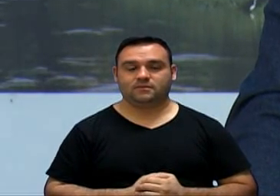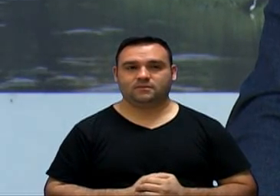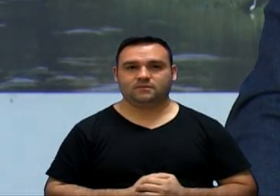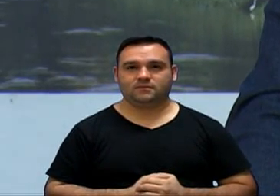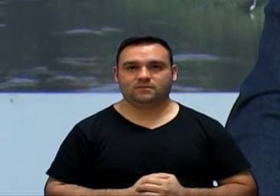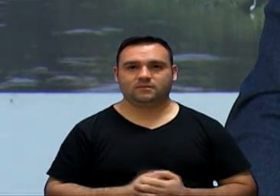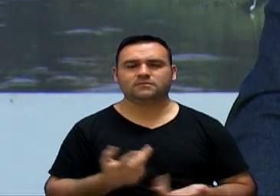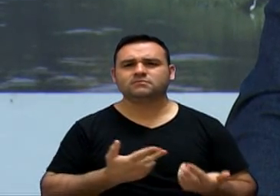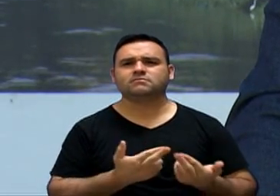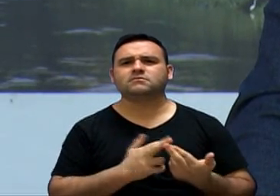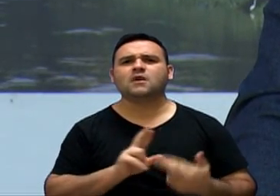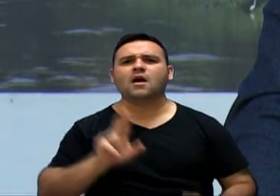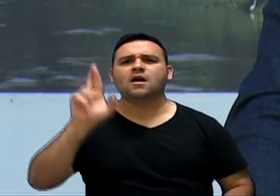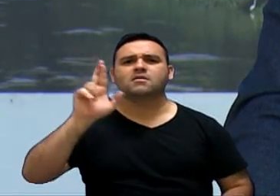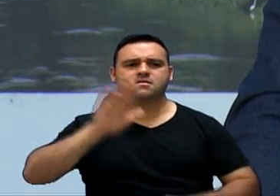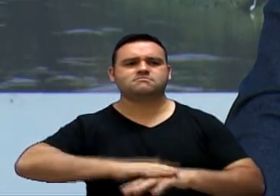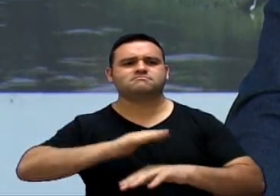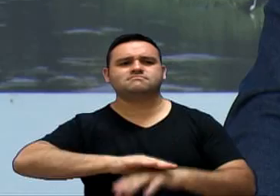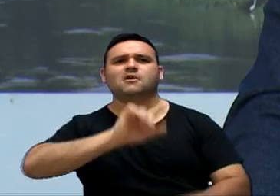Quem vai se responsabilizar?